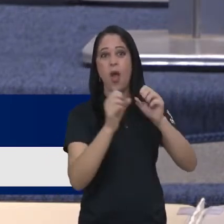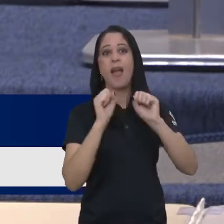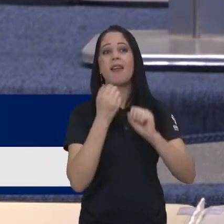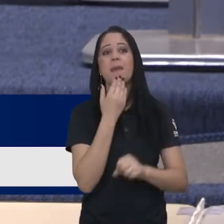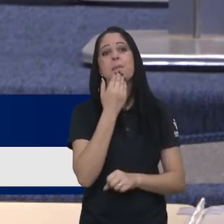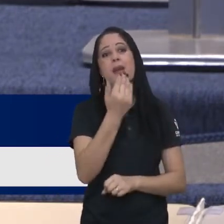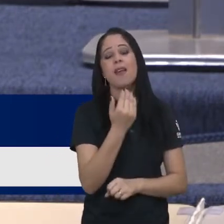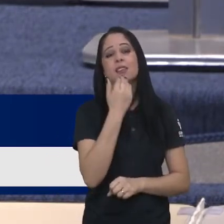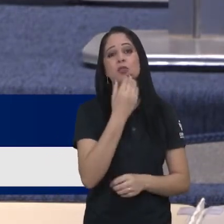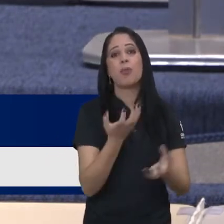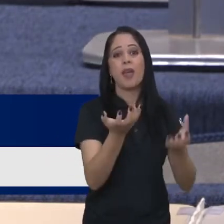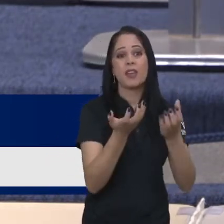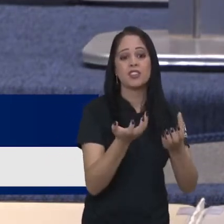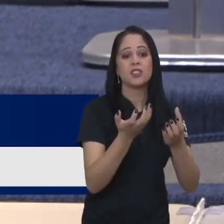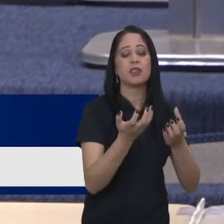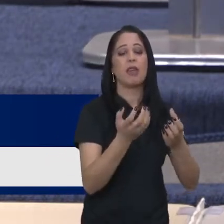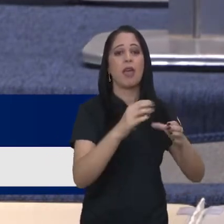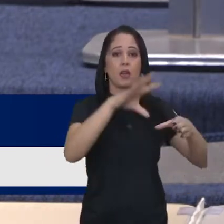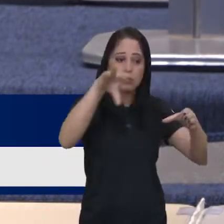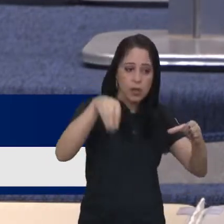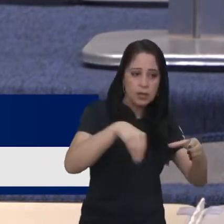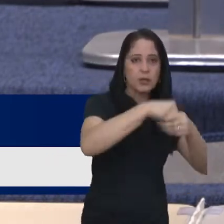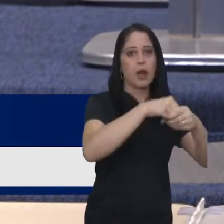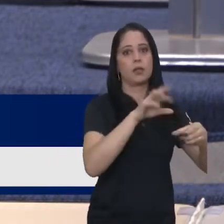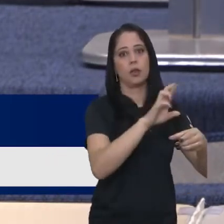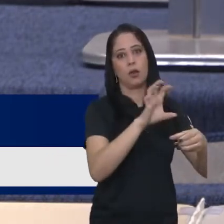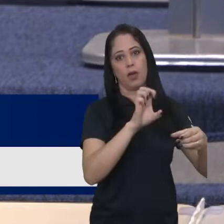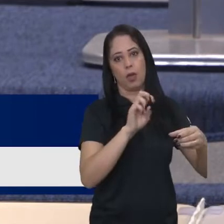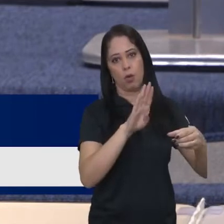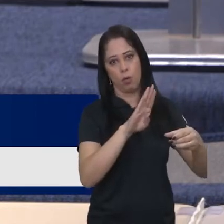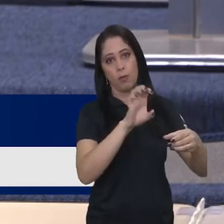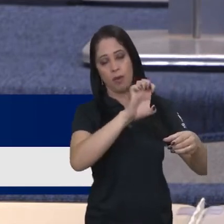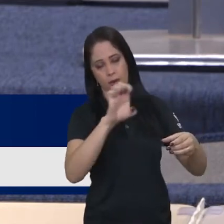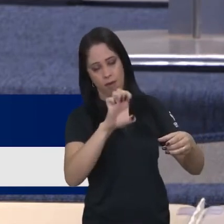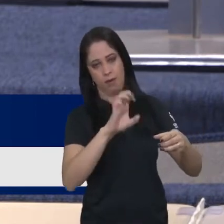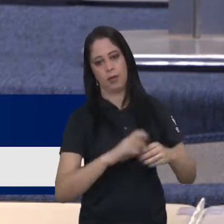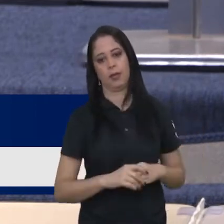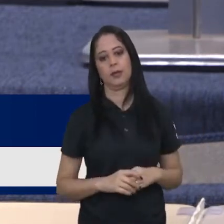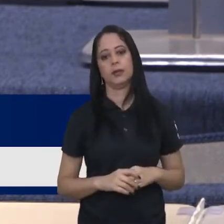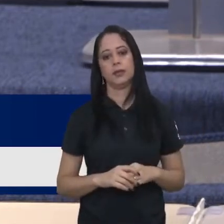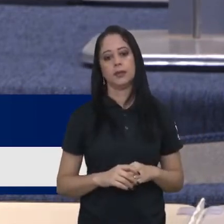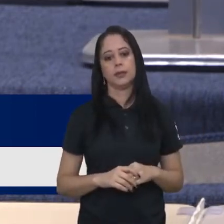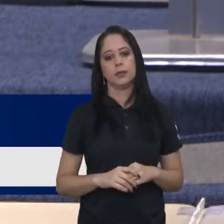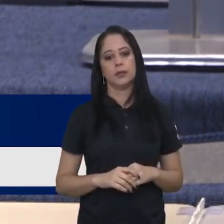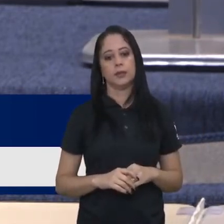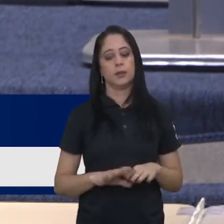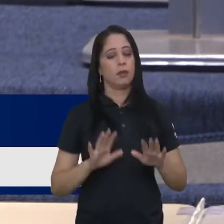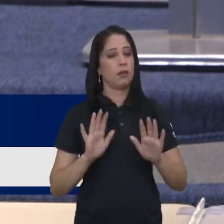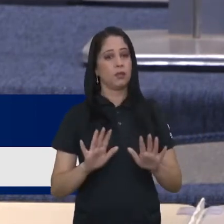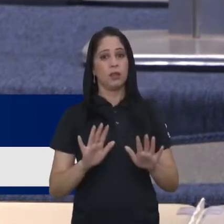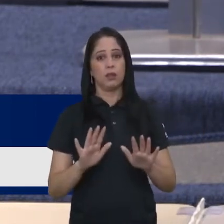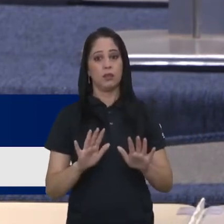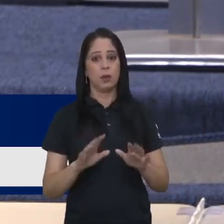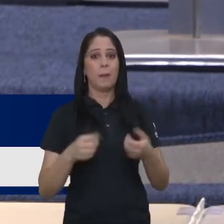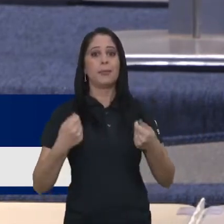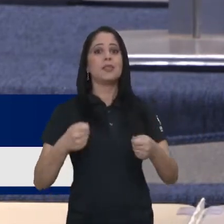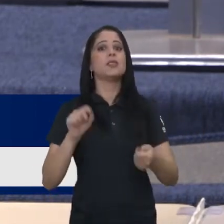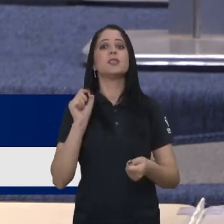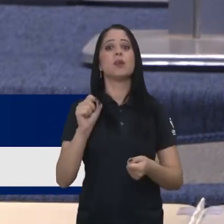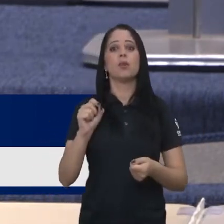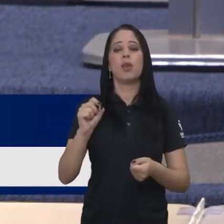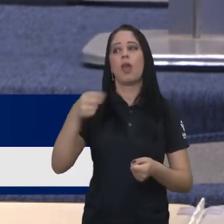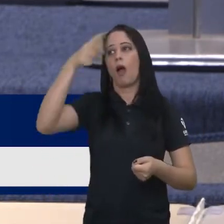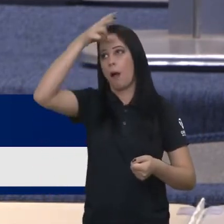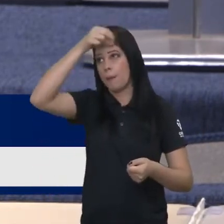na regularização. O que a gente tinha que fazer para evitar essa judicialização, esse gasto de energia desnecessário, era simplesmente fazer esse levantamento,